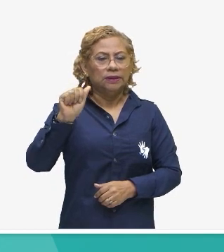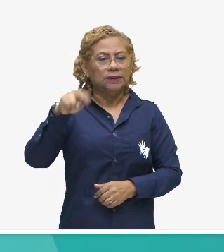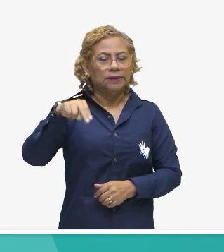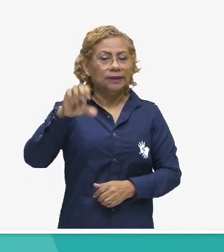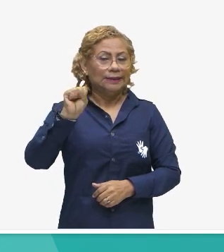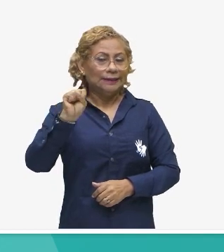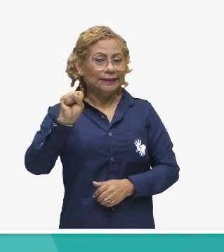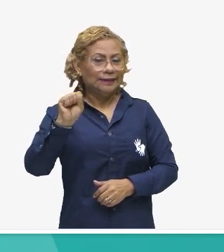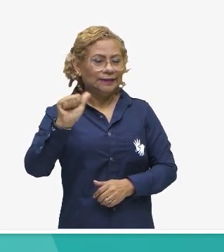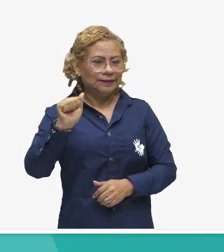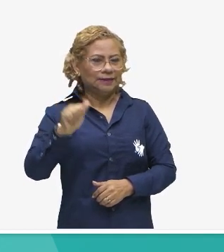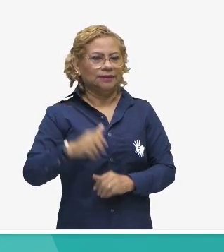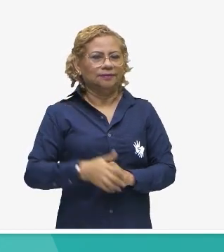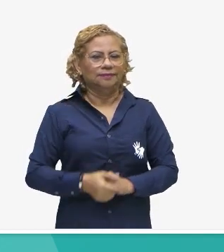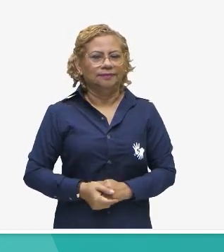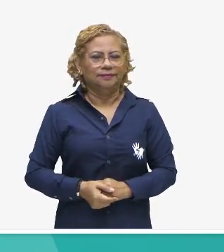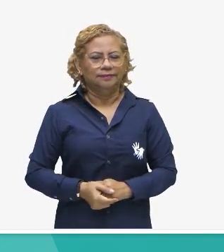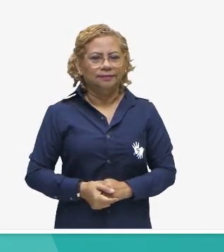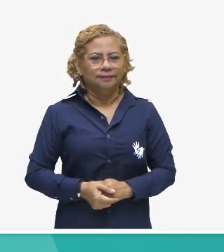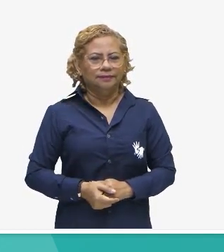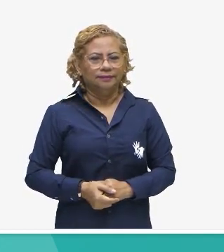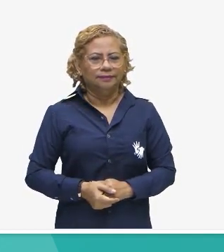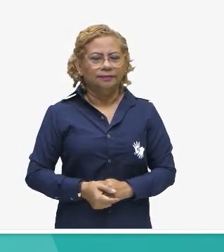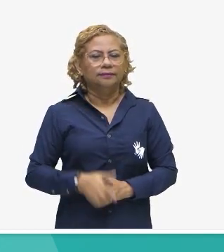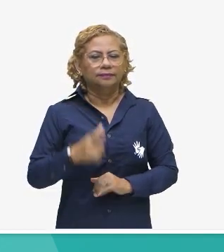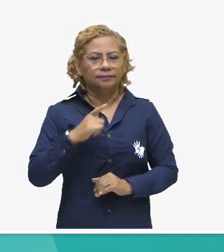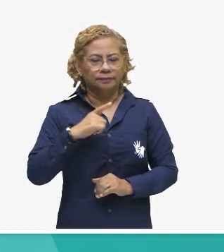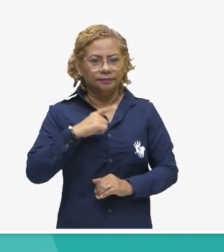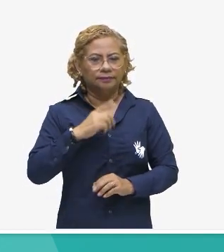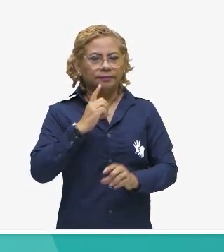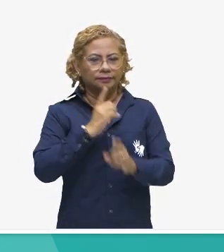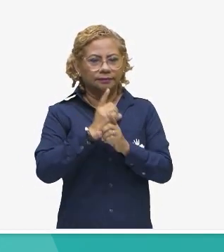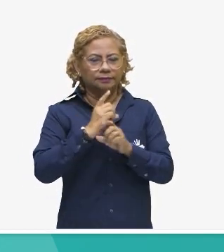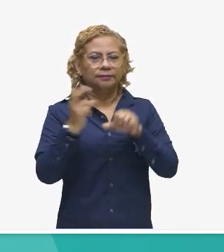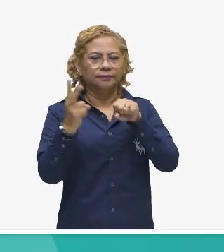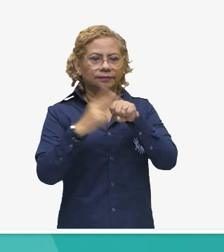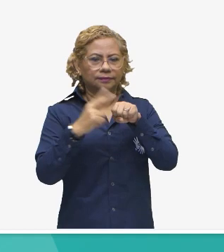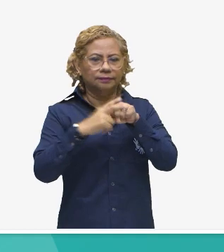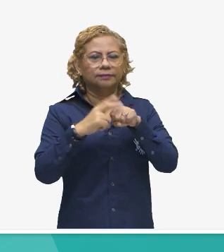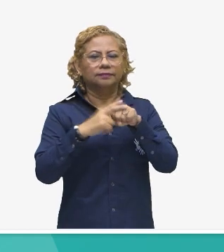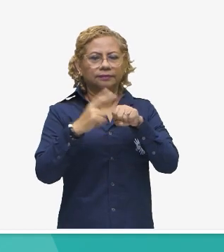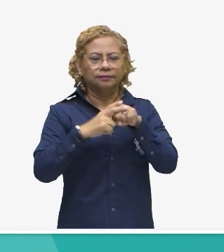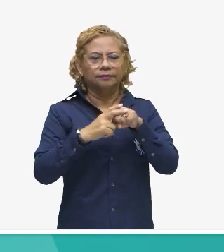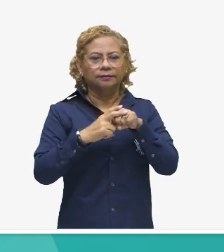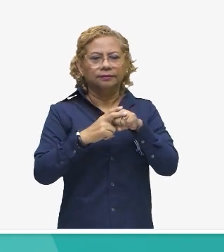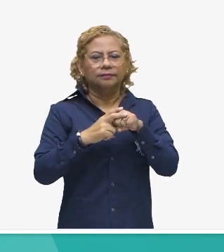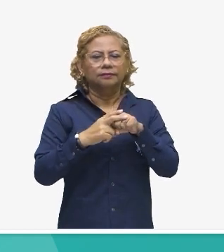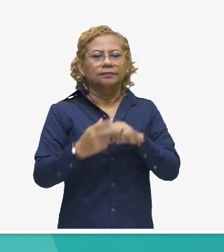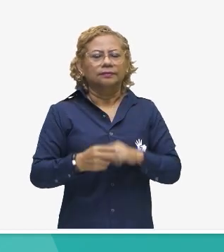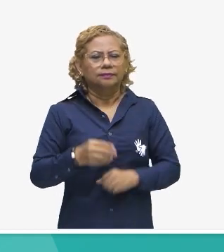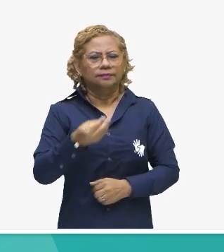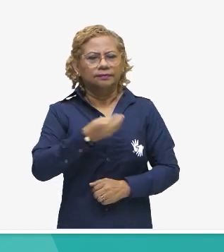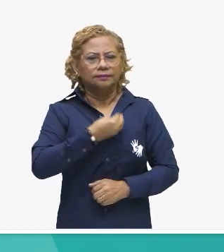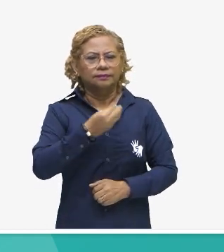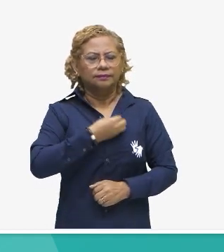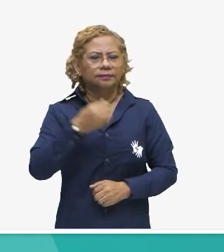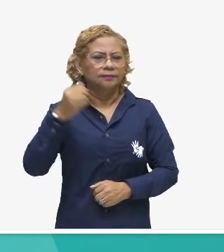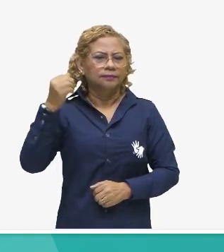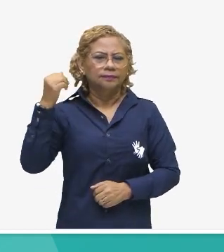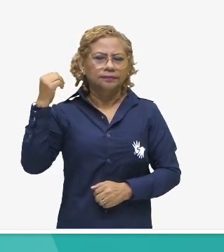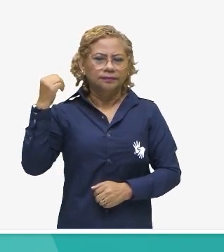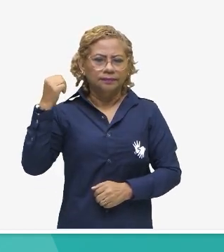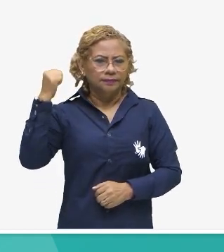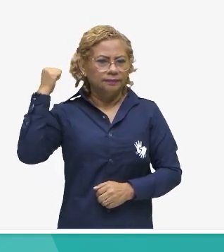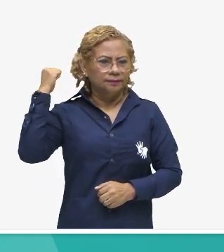Tá, então a gente tem, né, o verbo põe, encontrarei, viverei, matou,